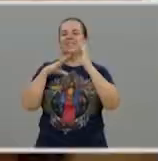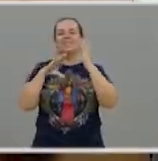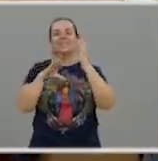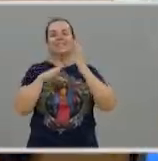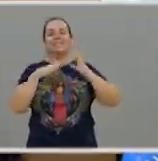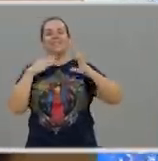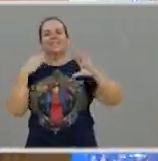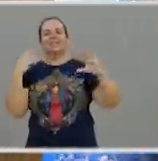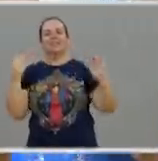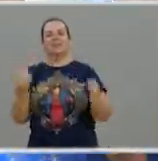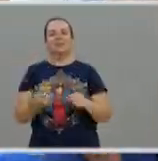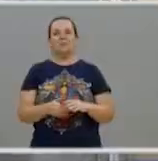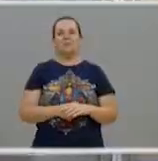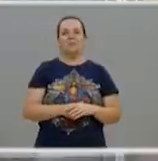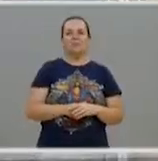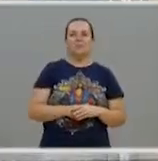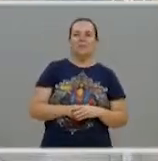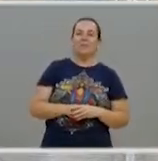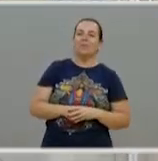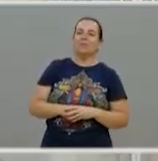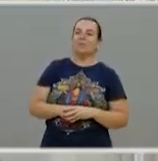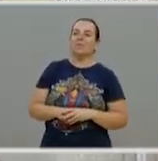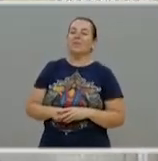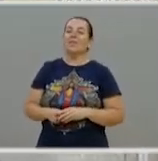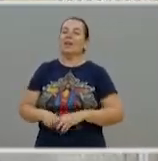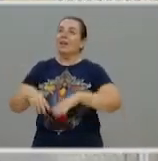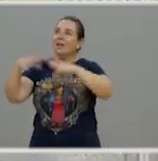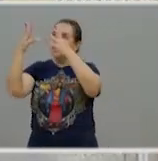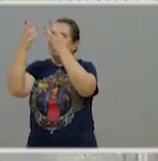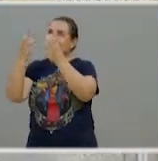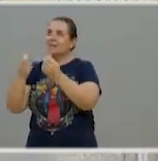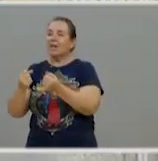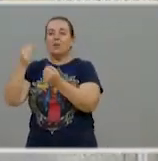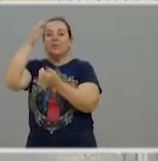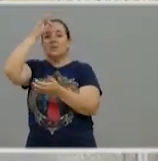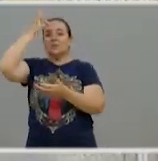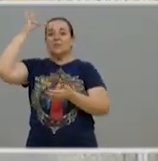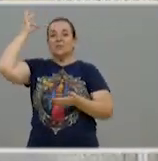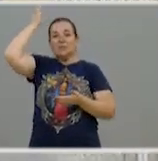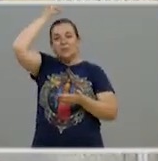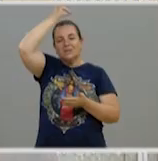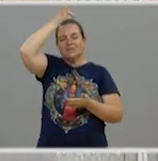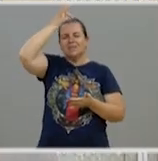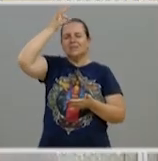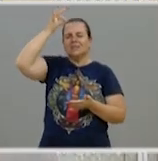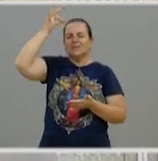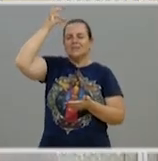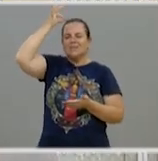canção, uma nova canção, e recebe bênção.